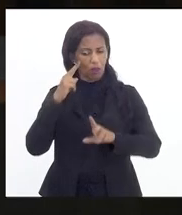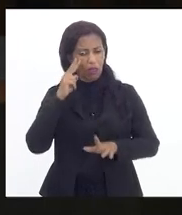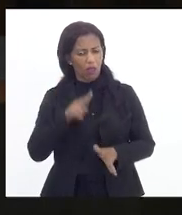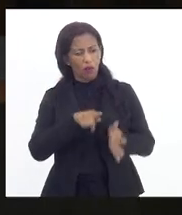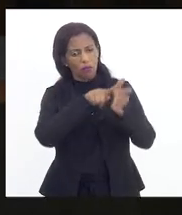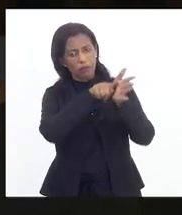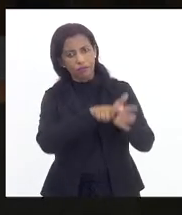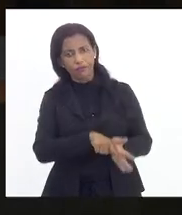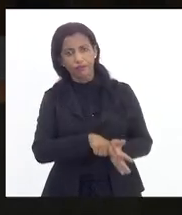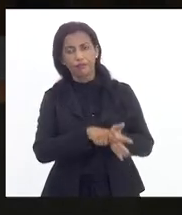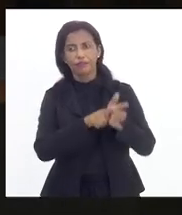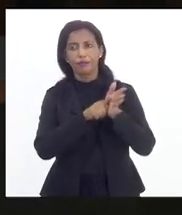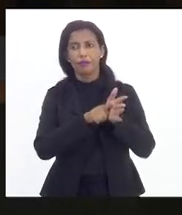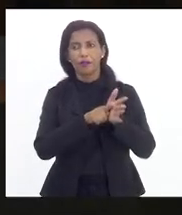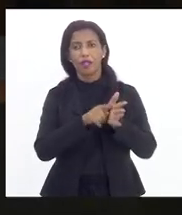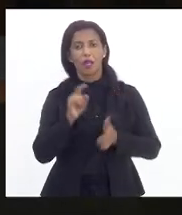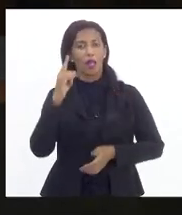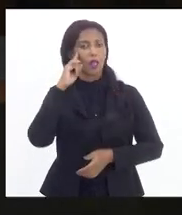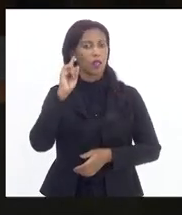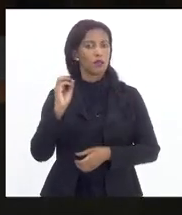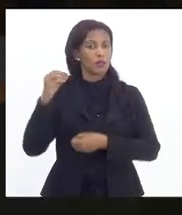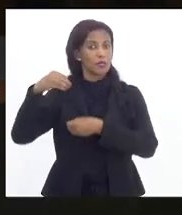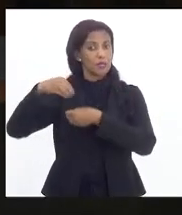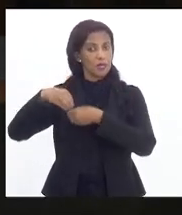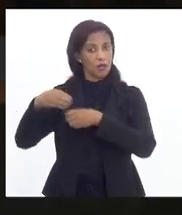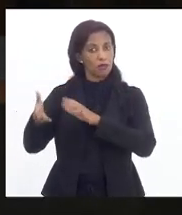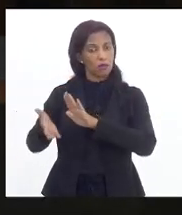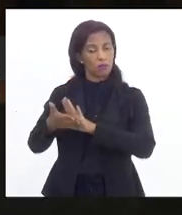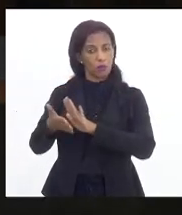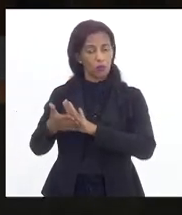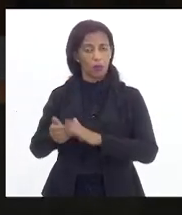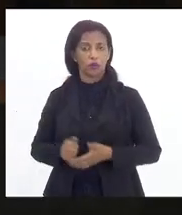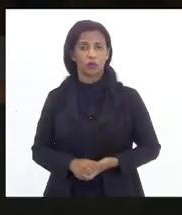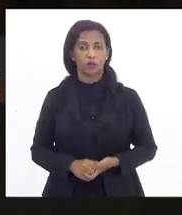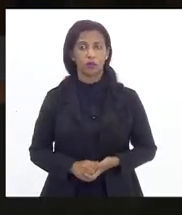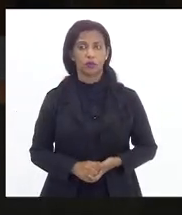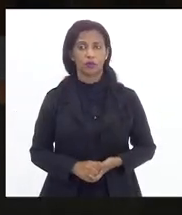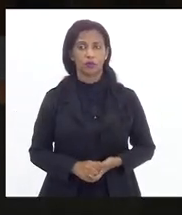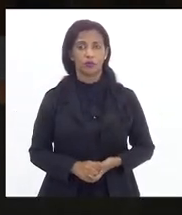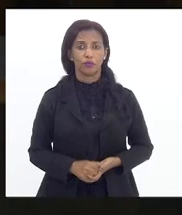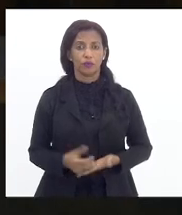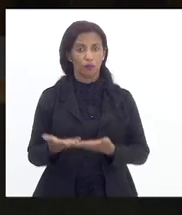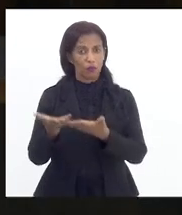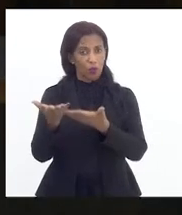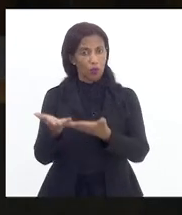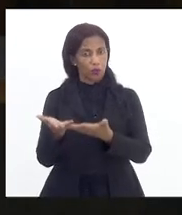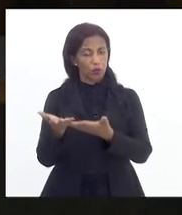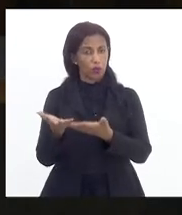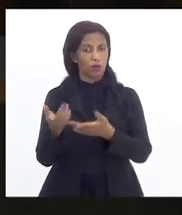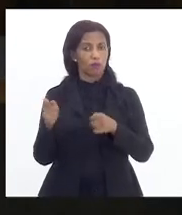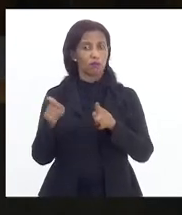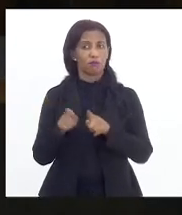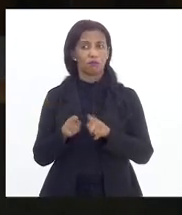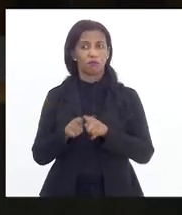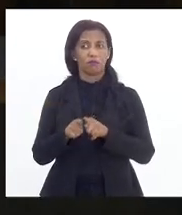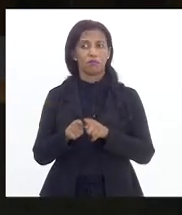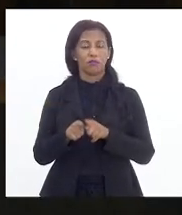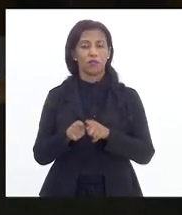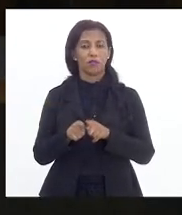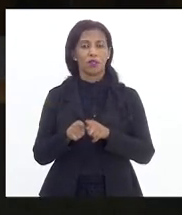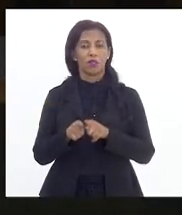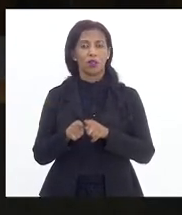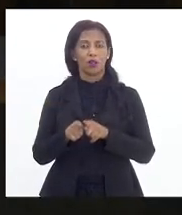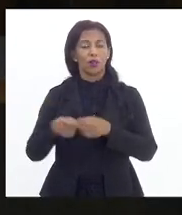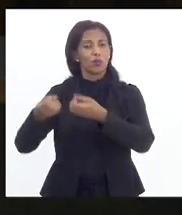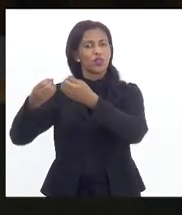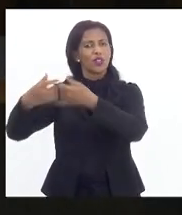verifiquei se não não sei se dentro da nossa proposta vou as excelência computou nas estimativas